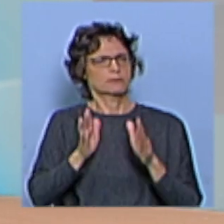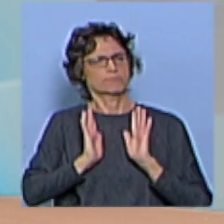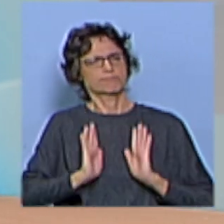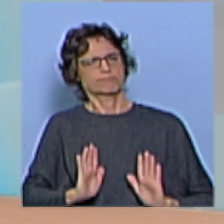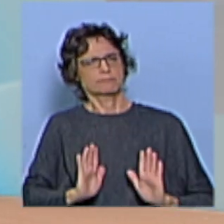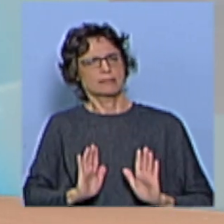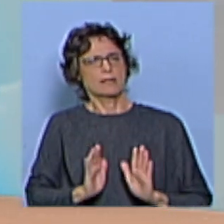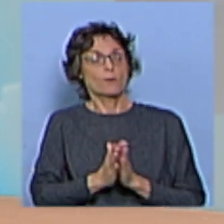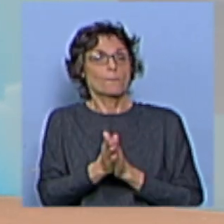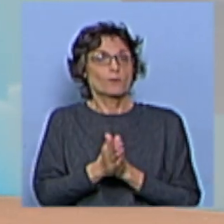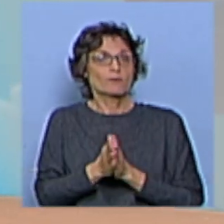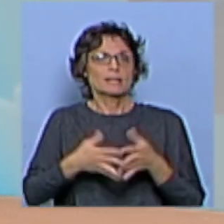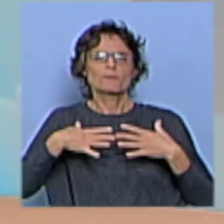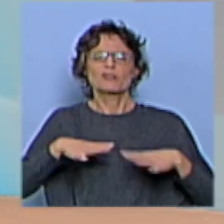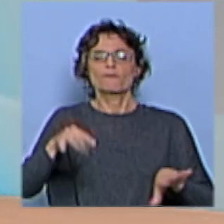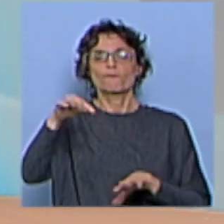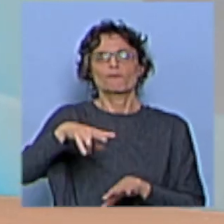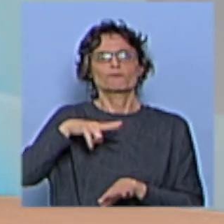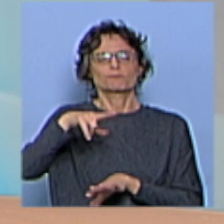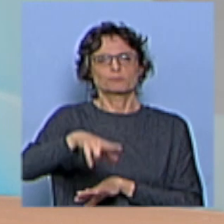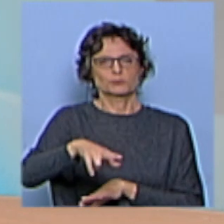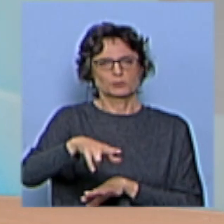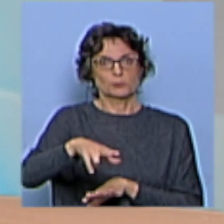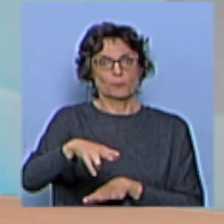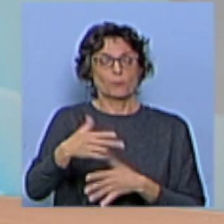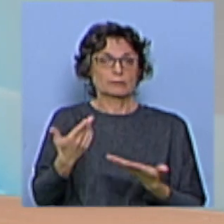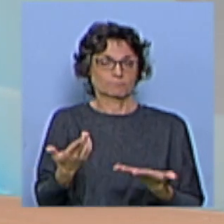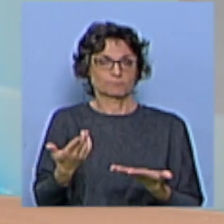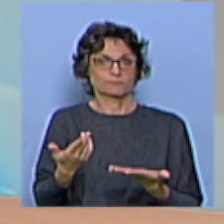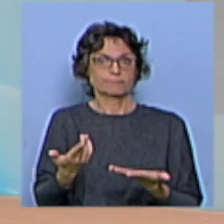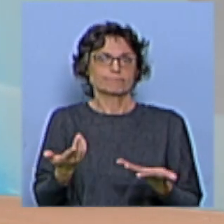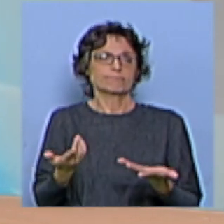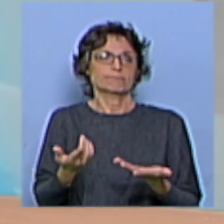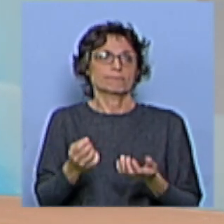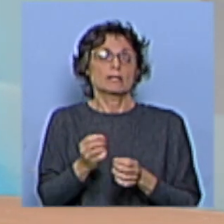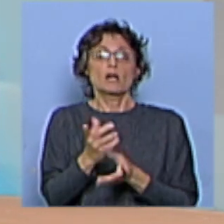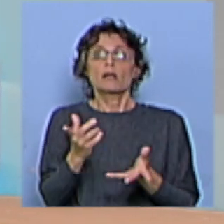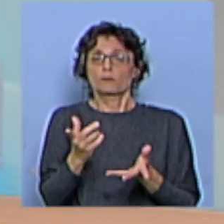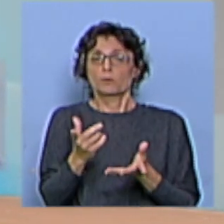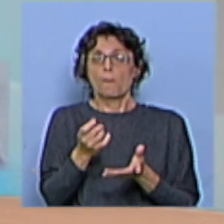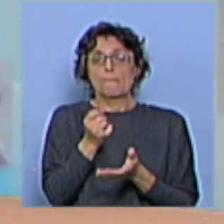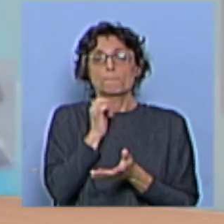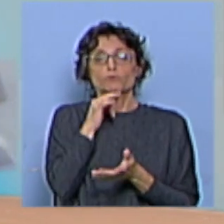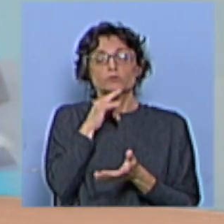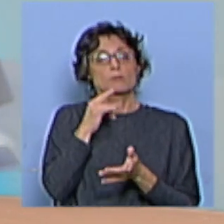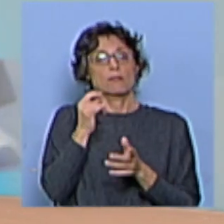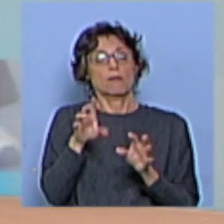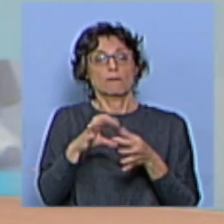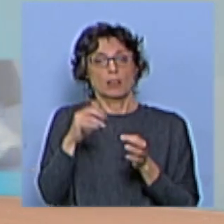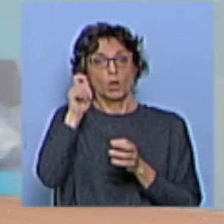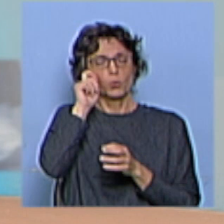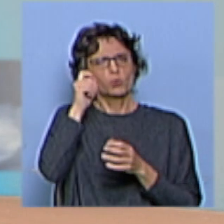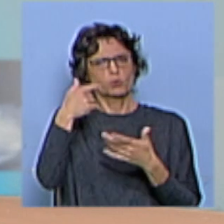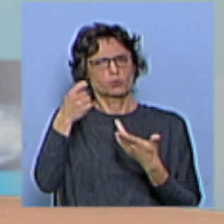férias cá dentro. À espera dos visitantes portugueses está uma oferta vasta de património histórico e